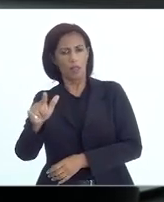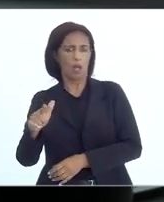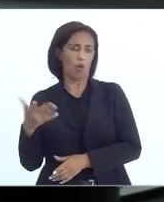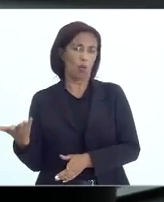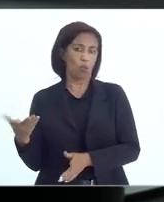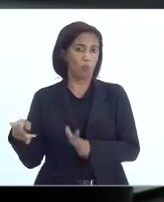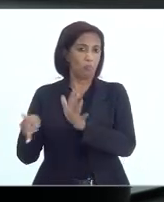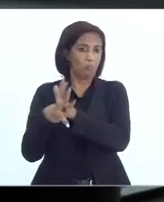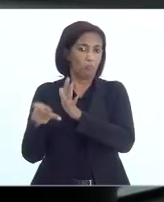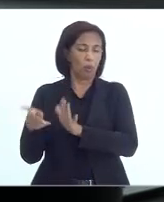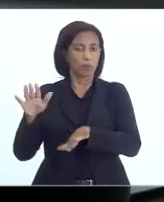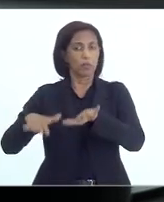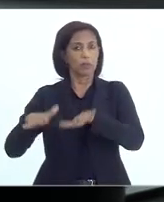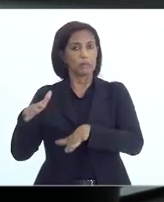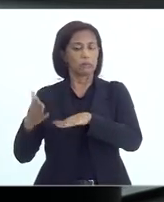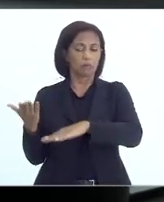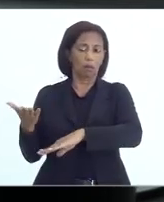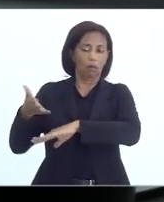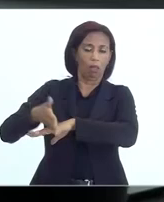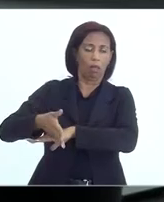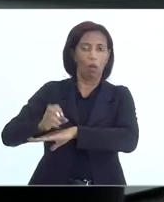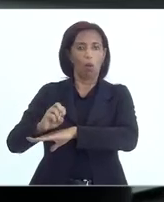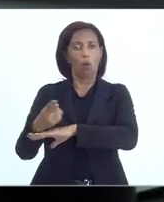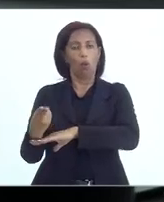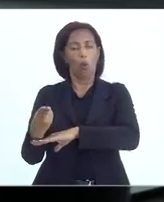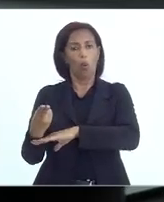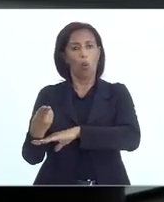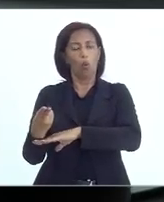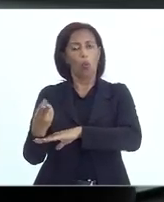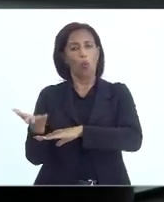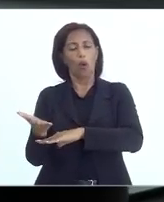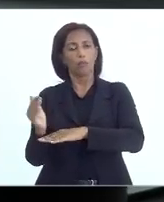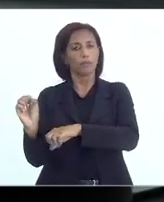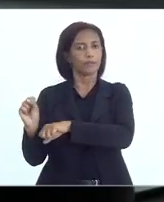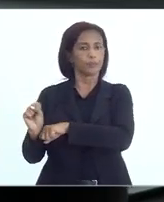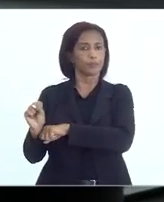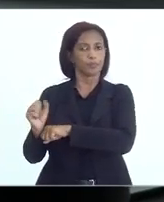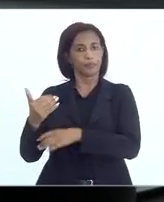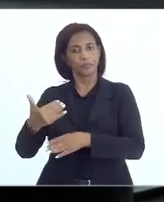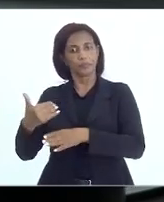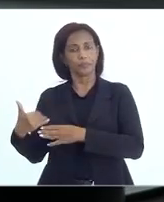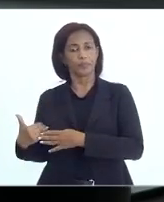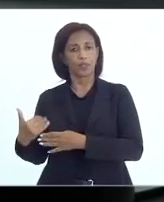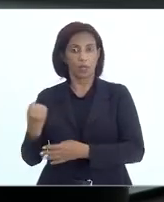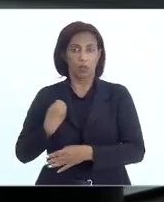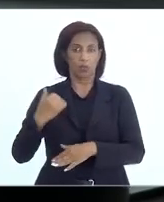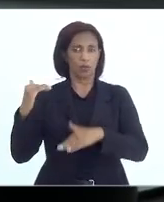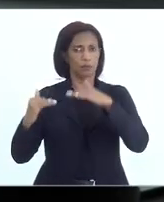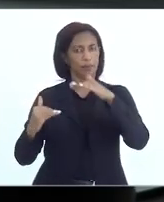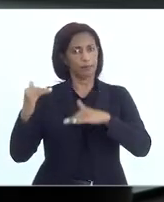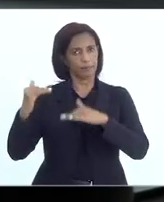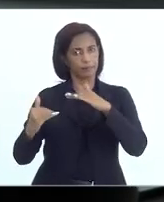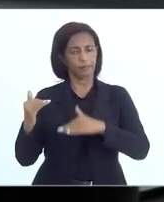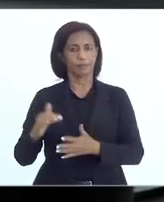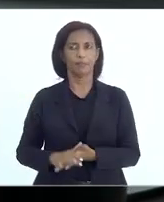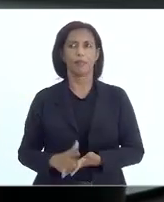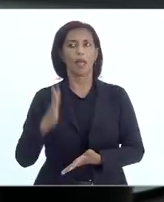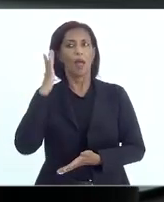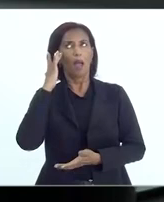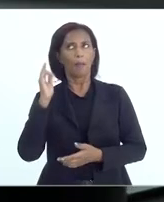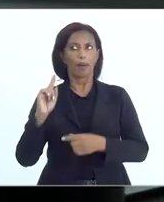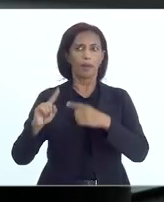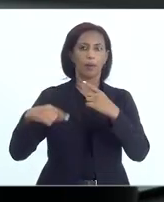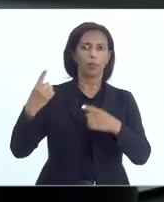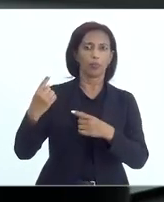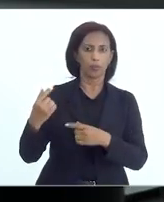definitivo tanto ingressando como sacando do certame Então esse número é flutuante amanhã é